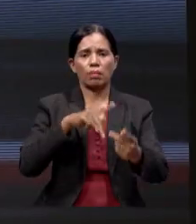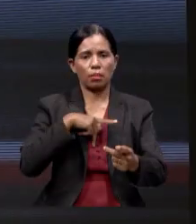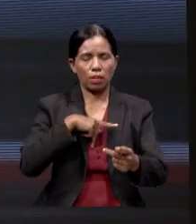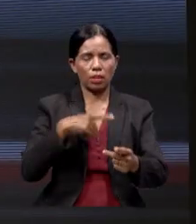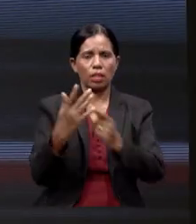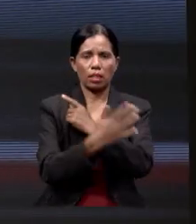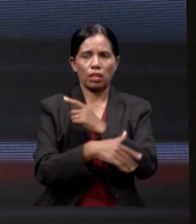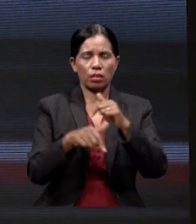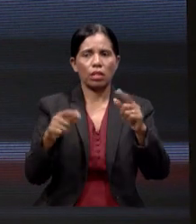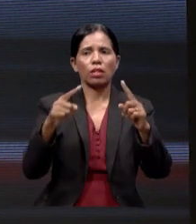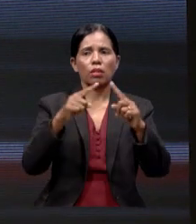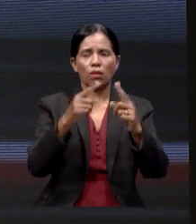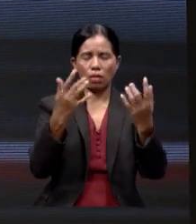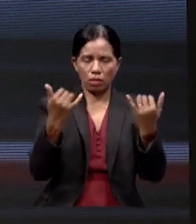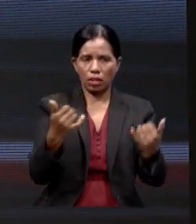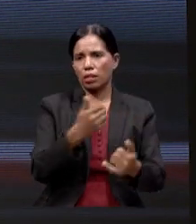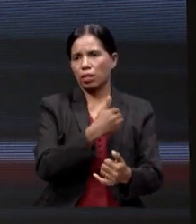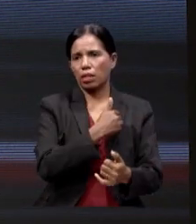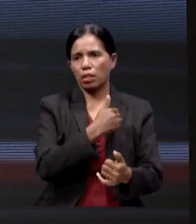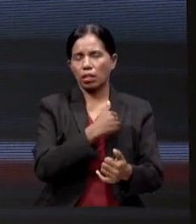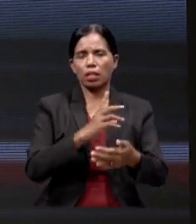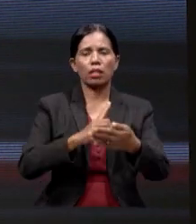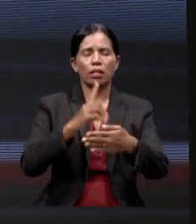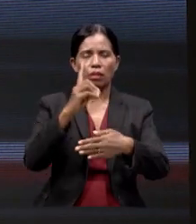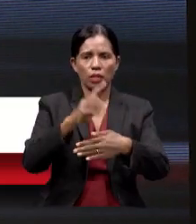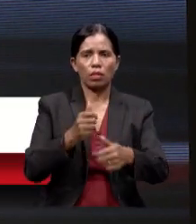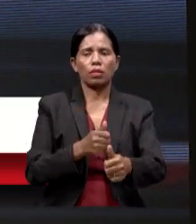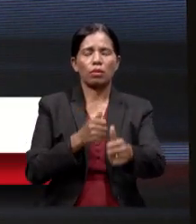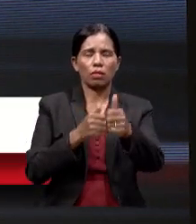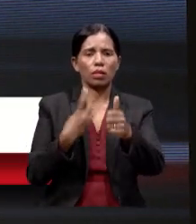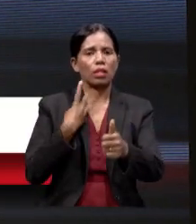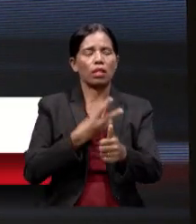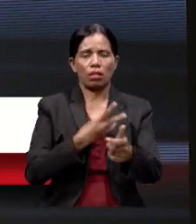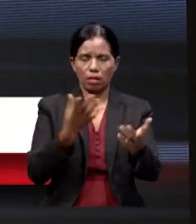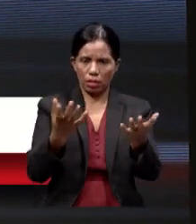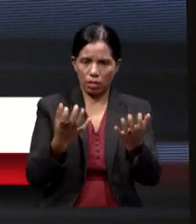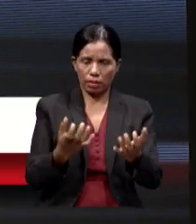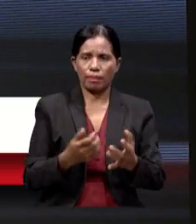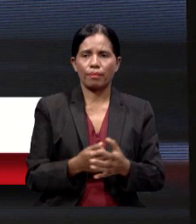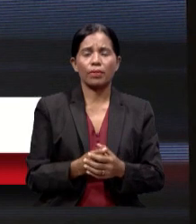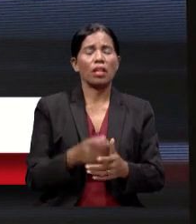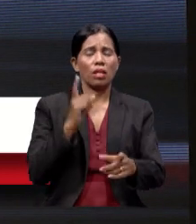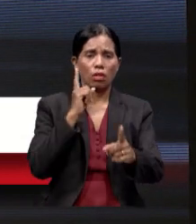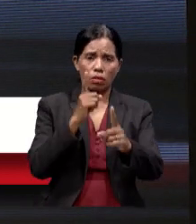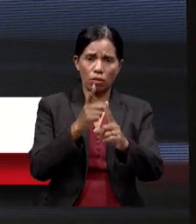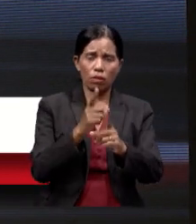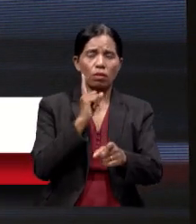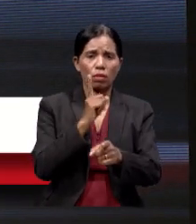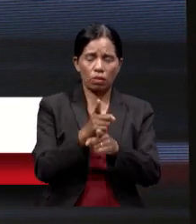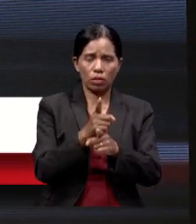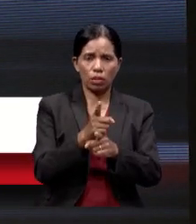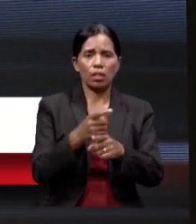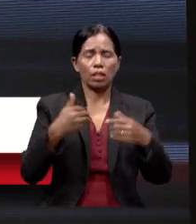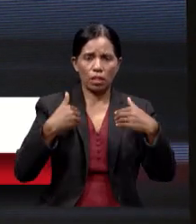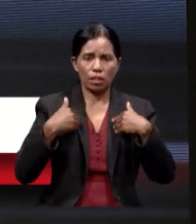lá ansa sidau desenvolve tuirita ne expectativa. E lolosnya ya buat barak nebe ke ita